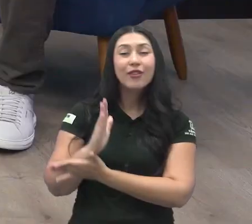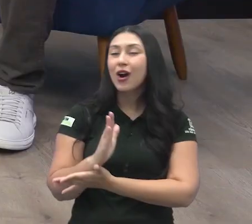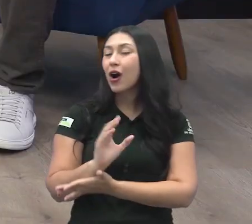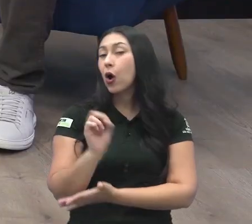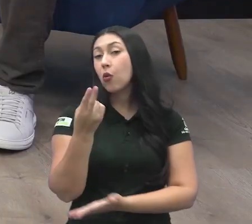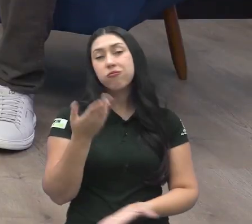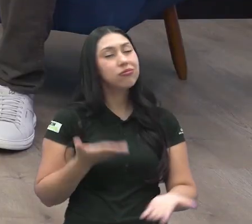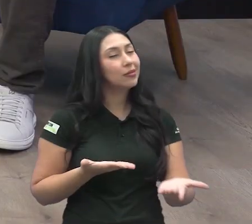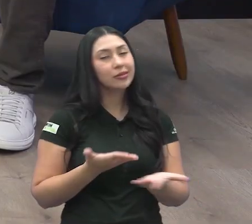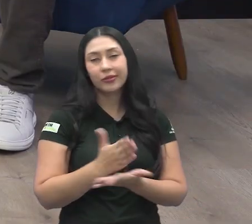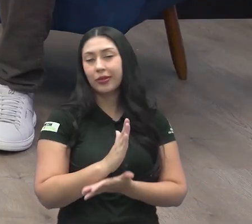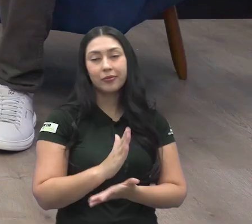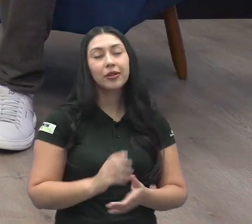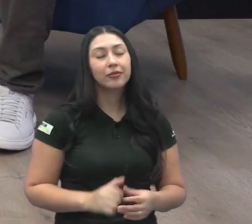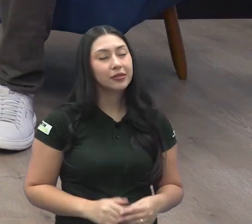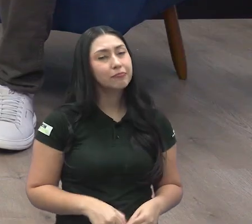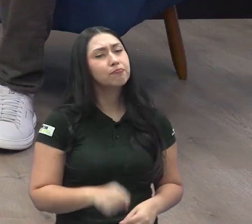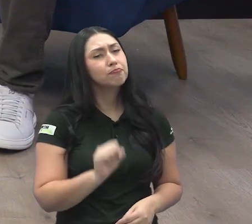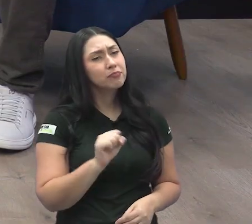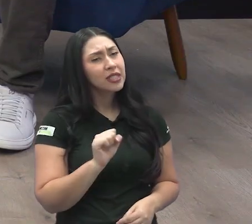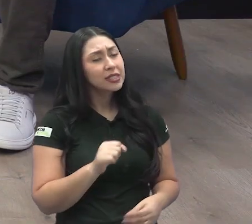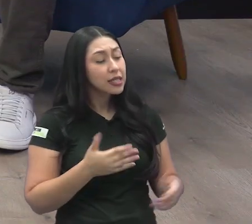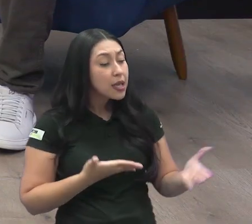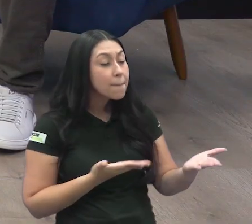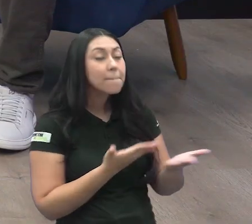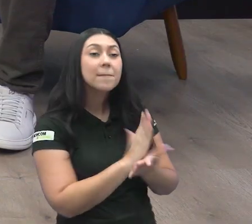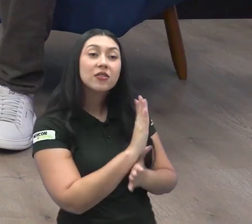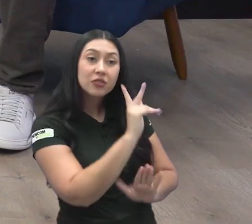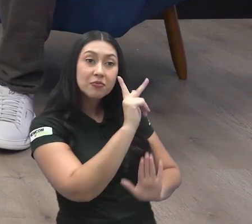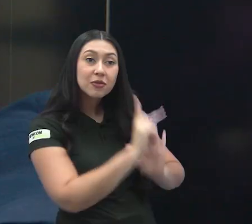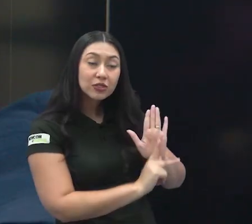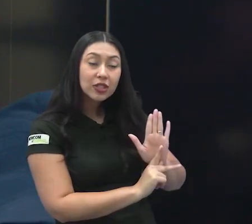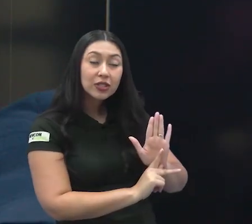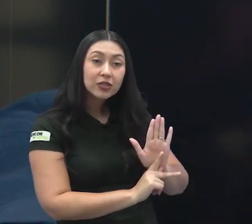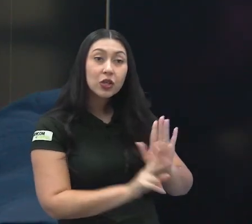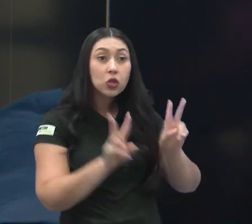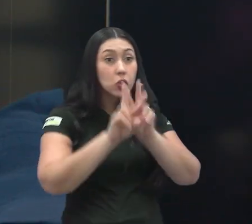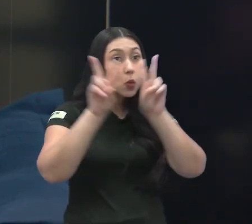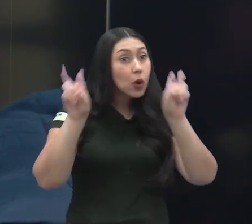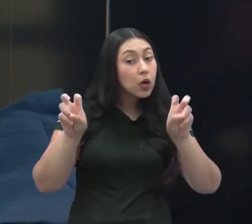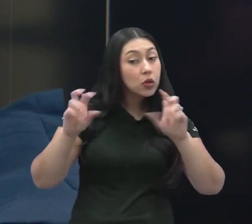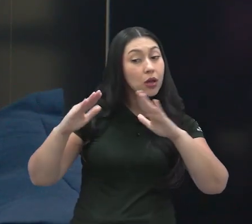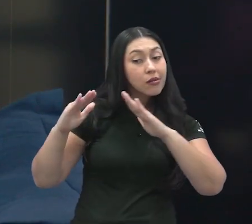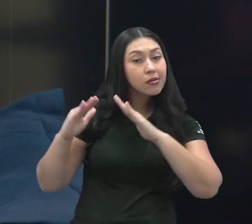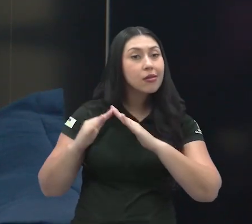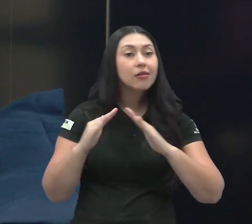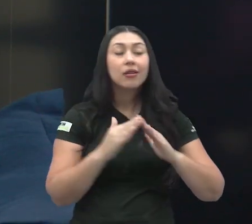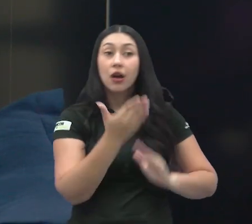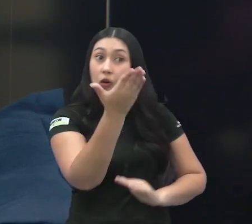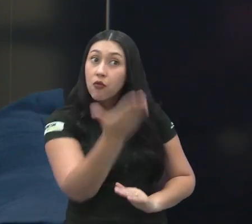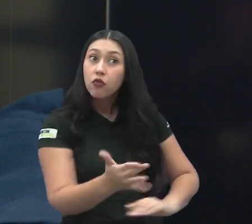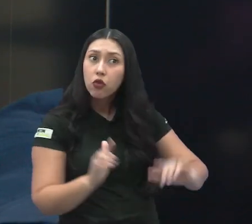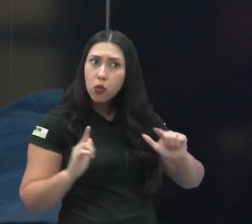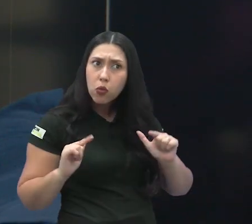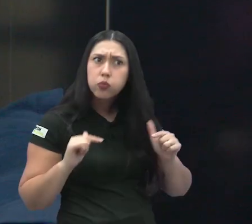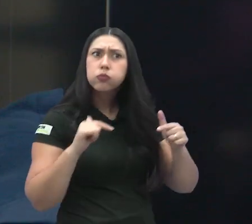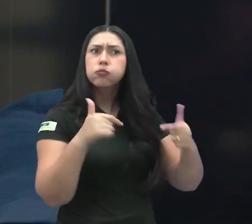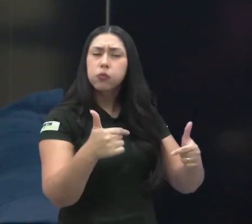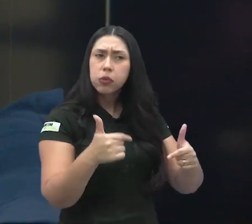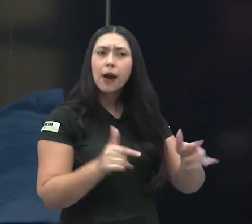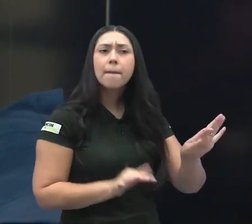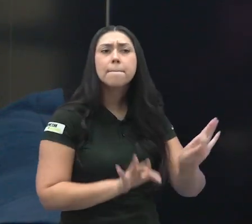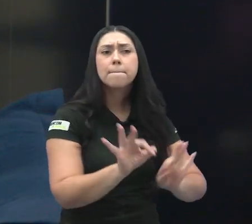aprova aquela matéria. Perfeito. E falando em aprovação de matérias, no tema da habitação, o senhor com uma pauta muito atuante,